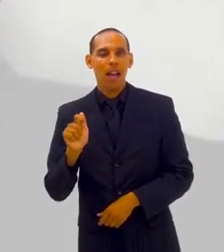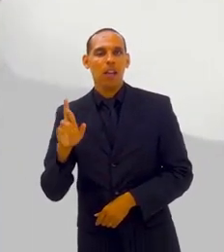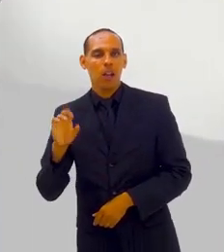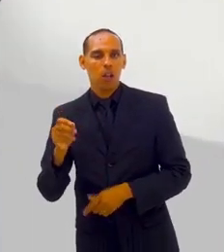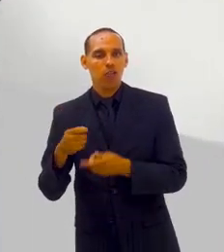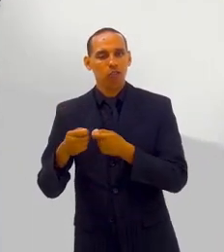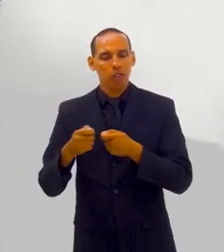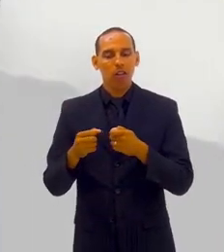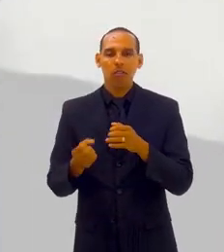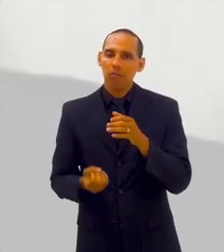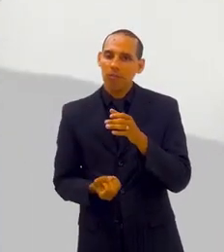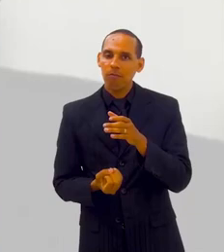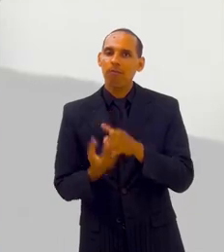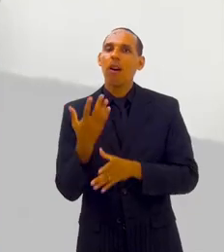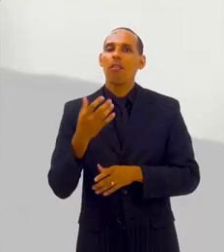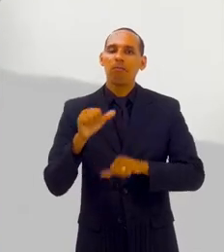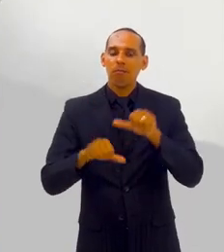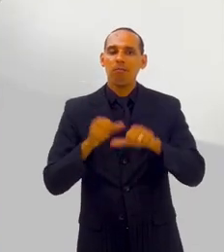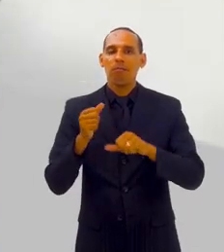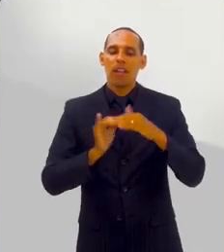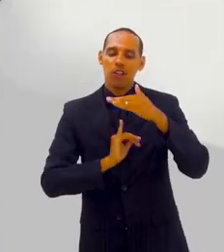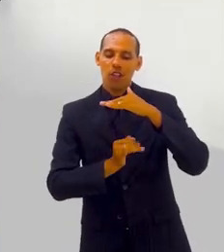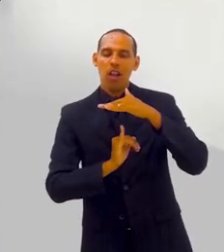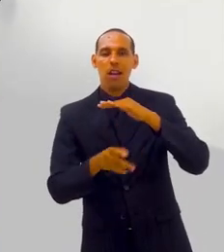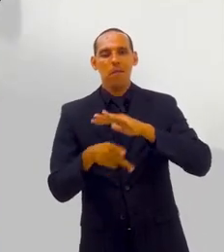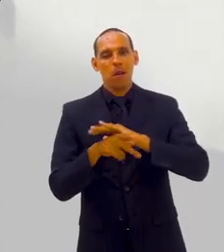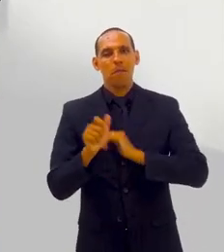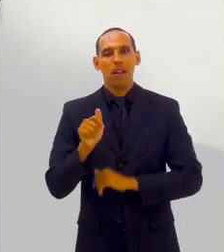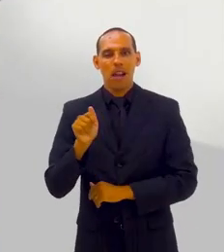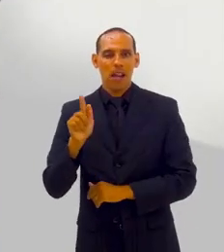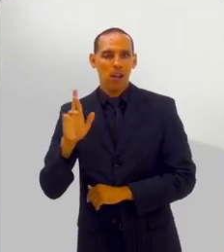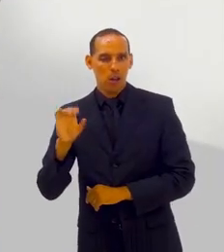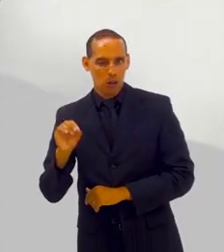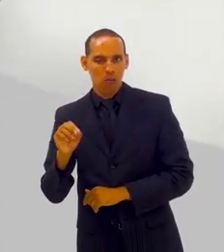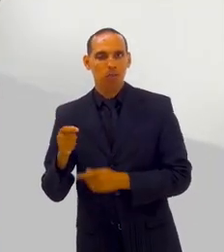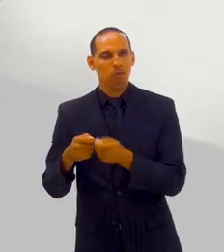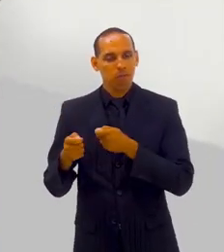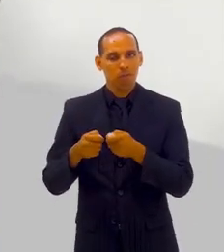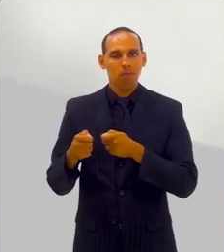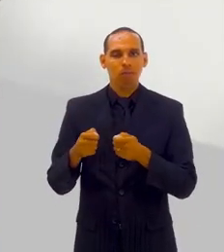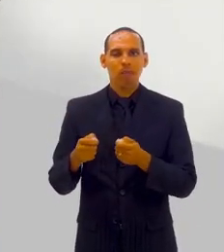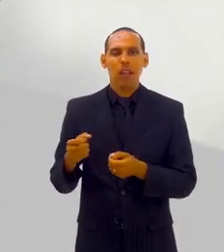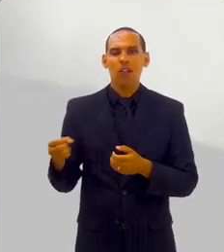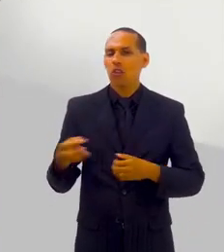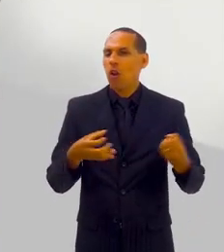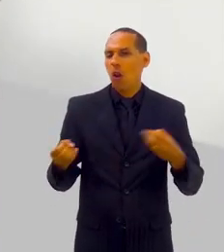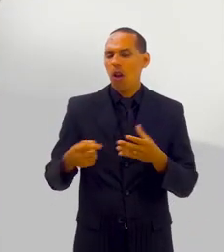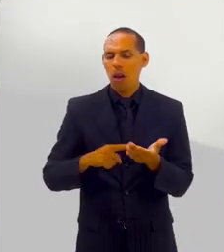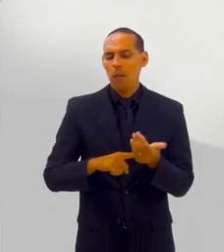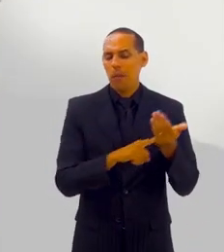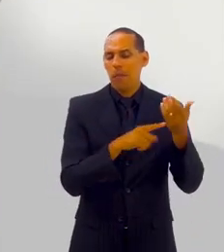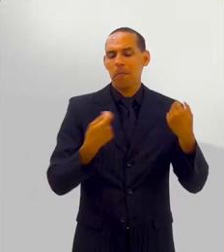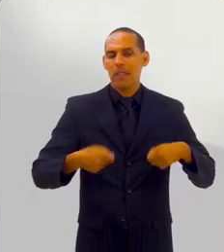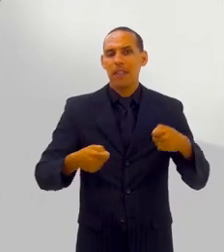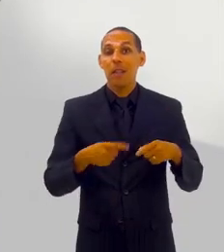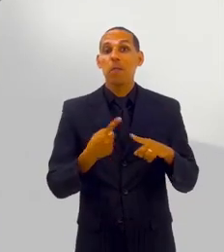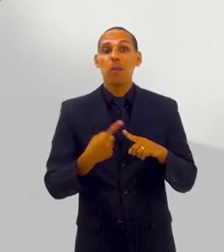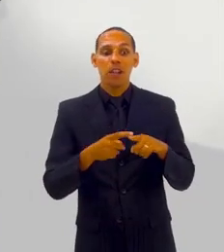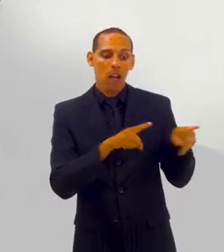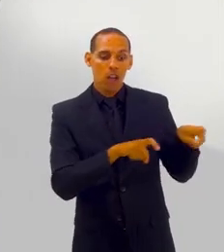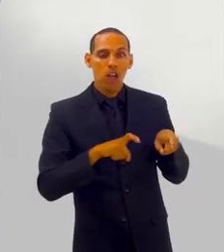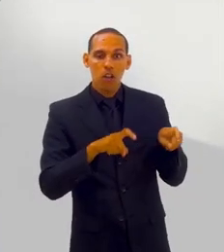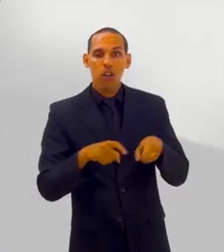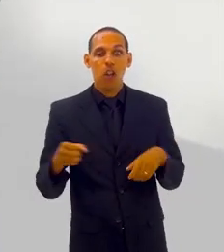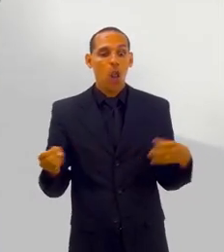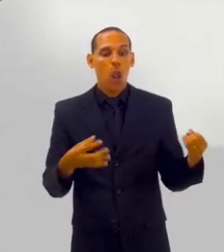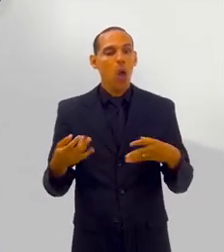agronegócio de startups do agronegócio vamos trazer inovação tecnologia porque agricultura precisa estar sempre atualizada